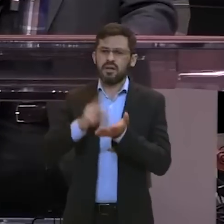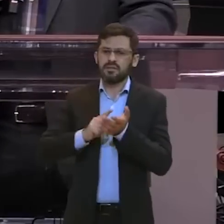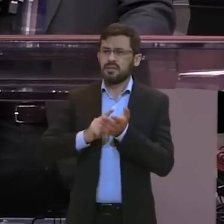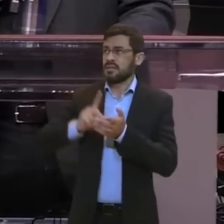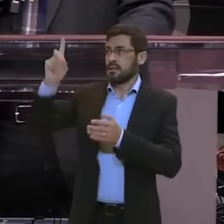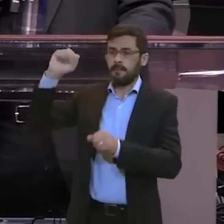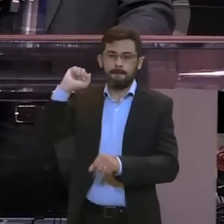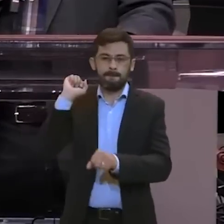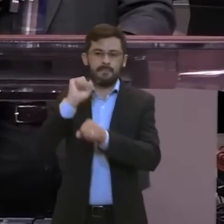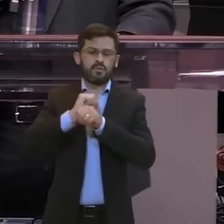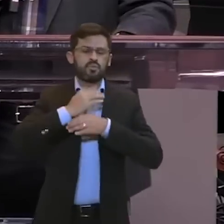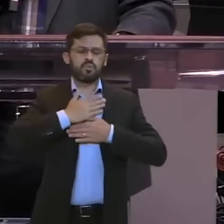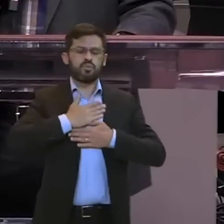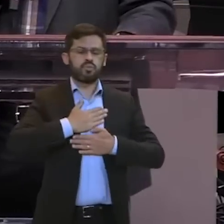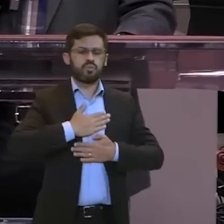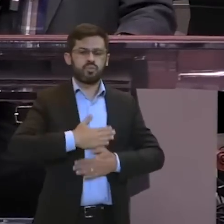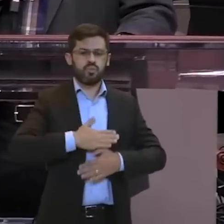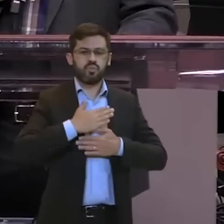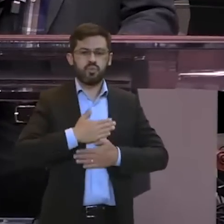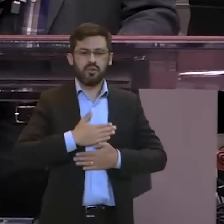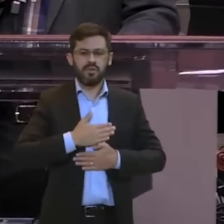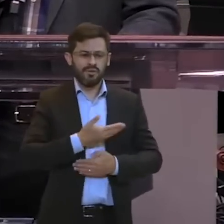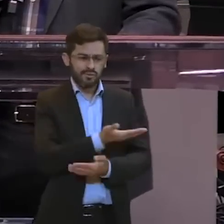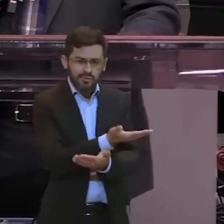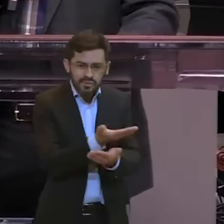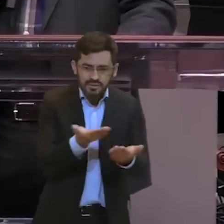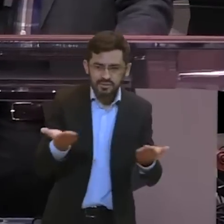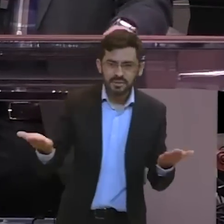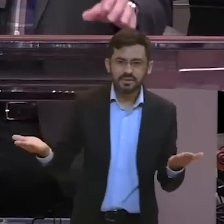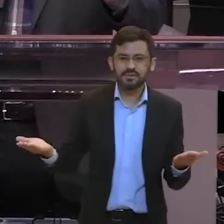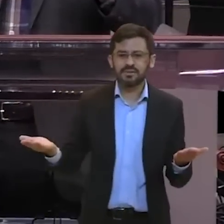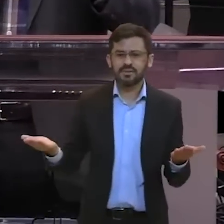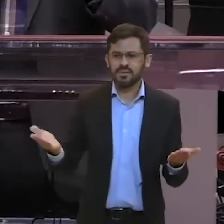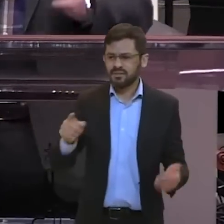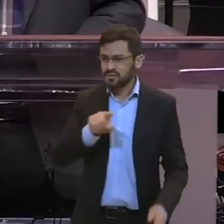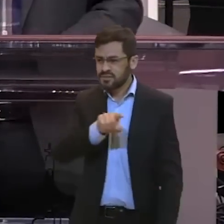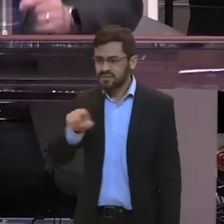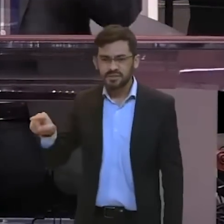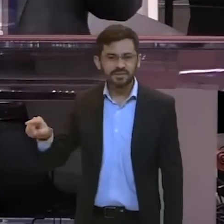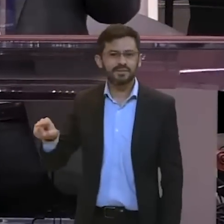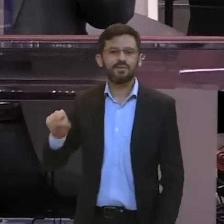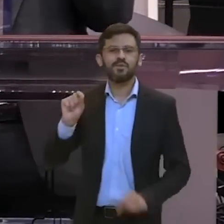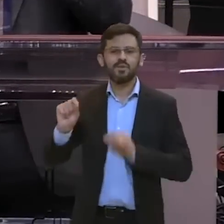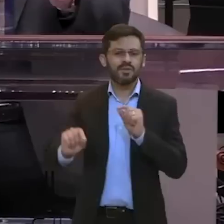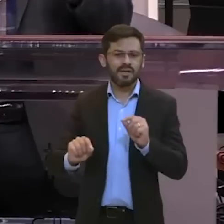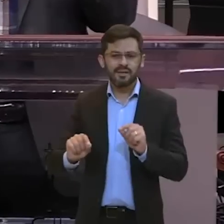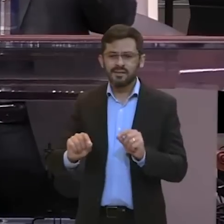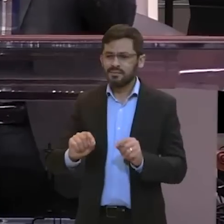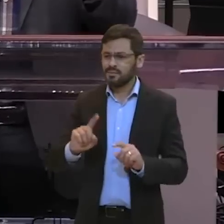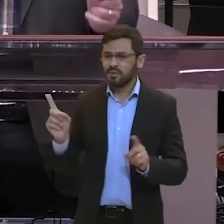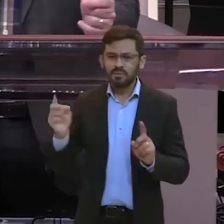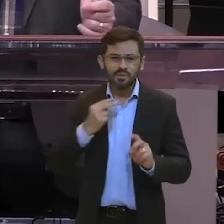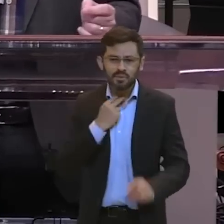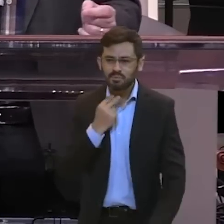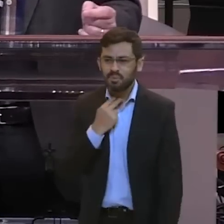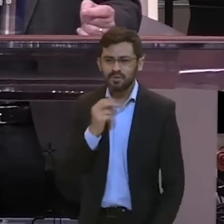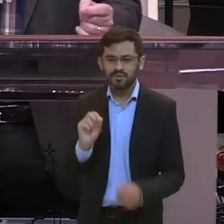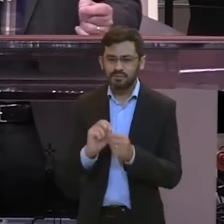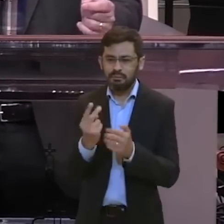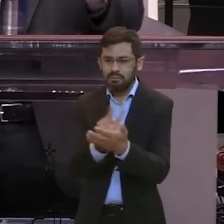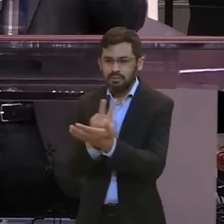se afaste de nós. Meus filhos, não sejam negligentes